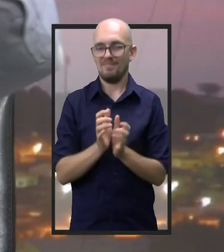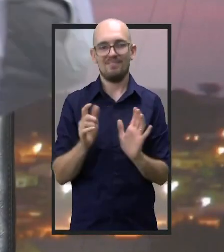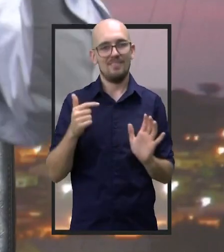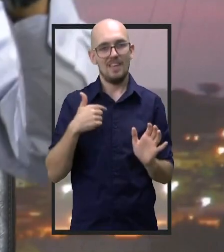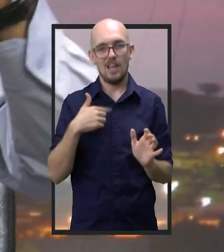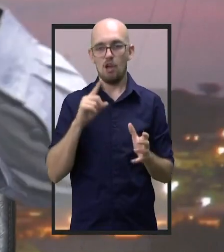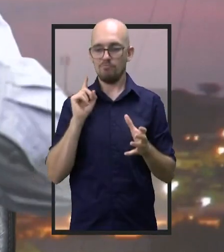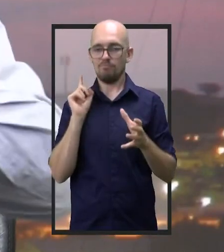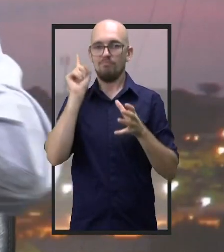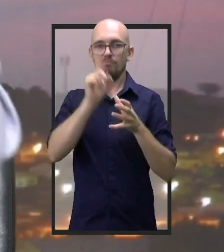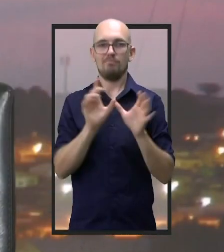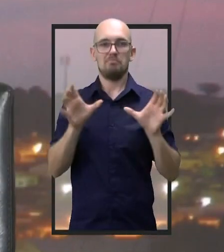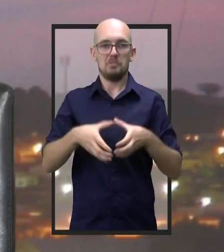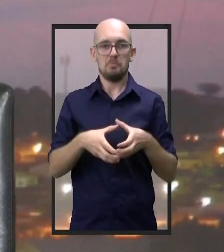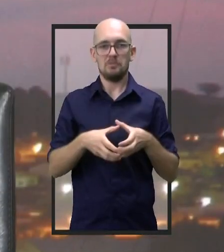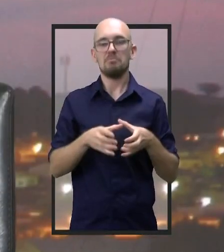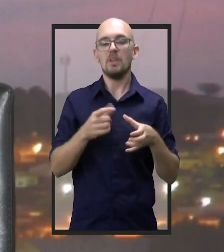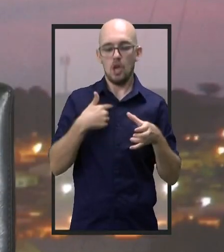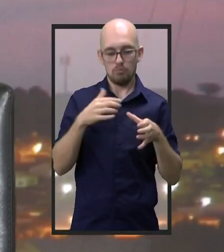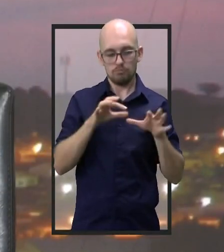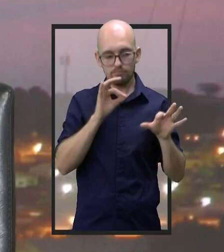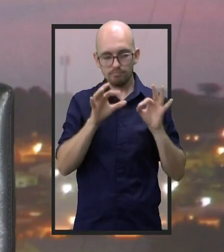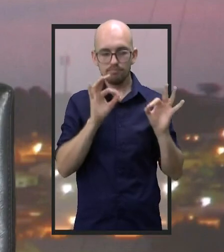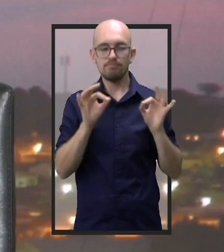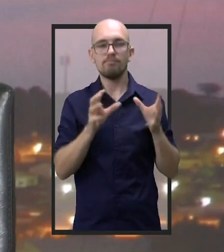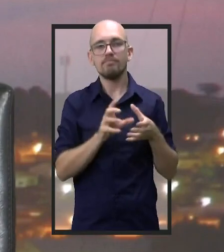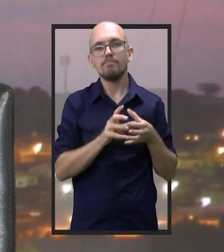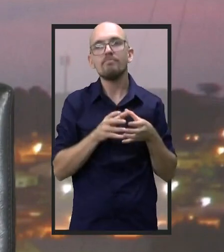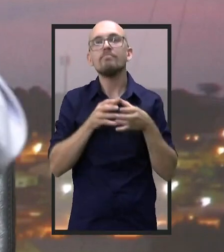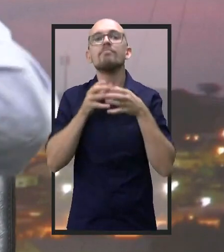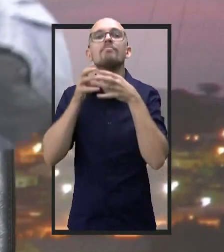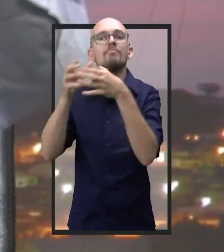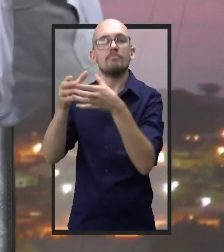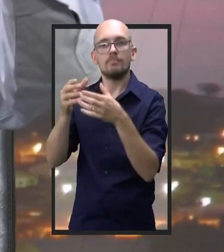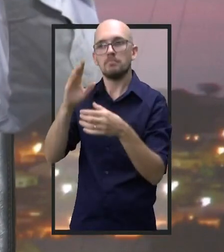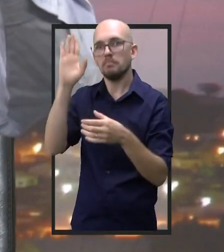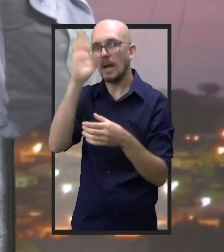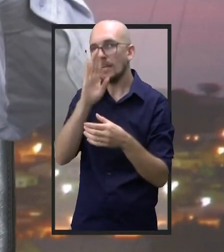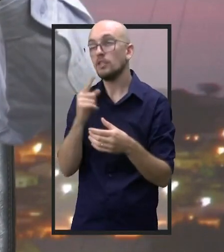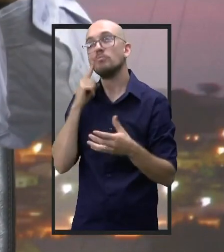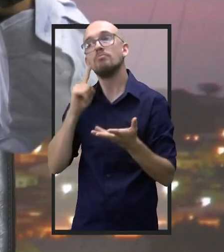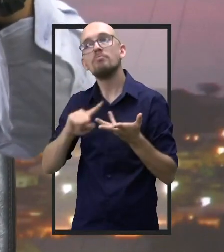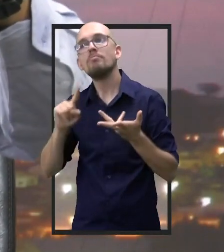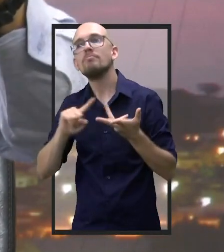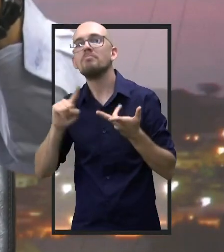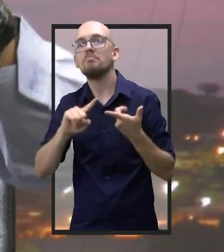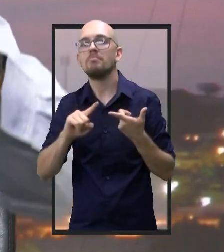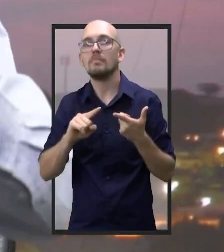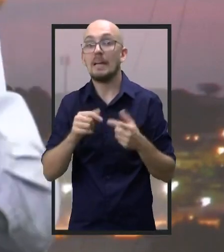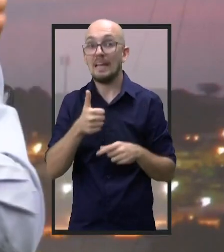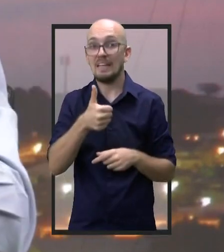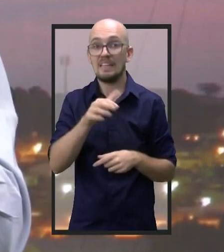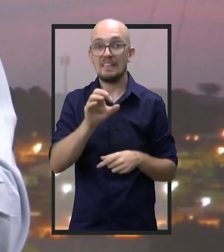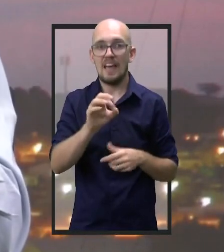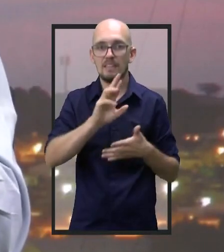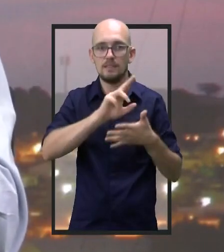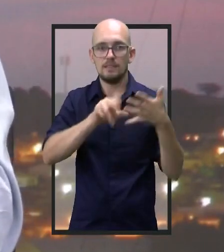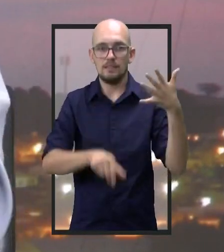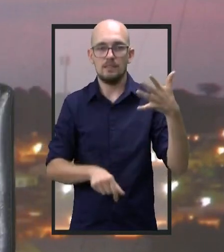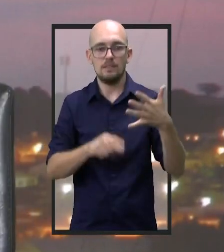mais junto desse contexto todo para levar o Brasil, que somos, todos esses 10 produtos agrícolas que têm